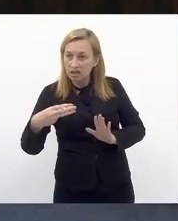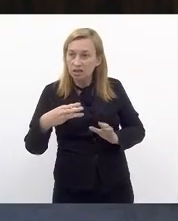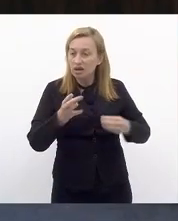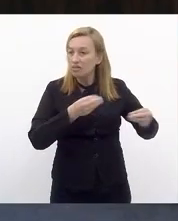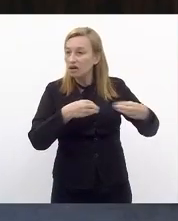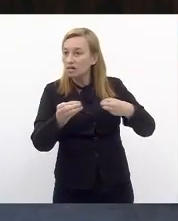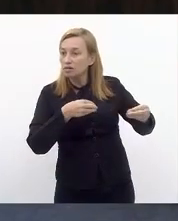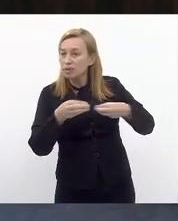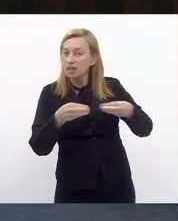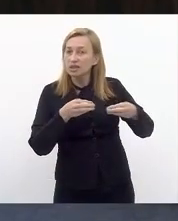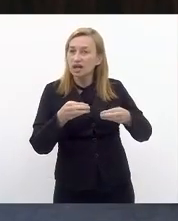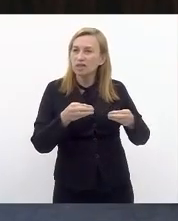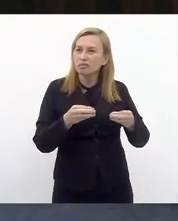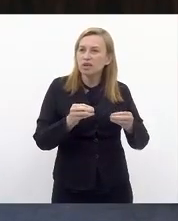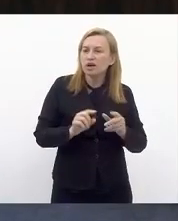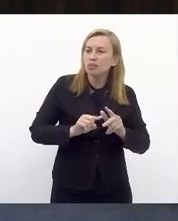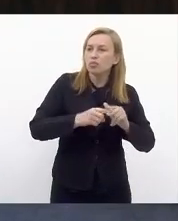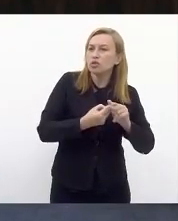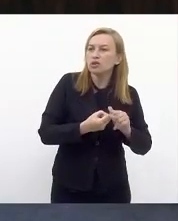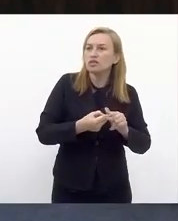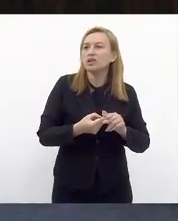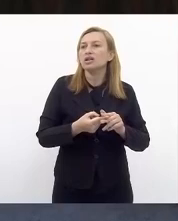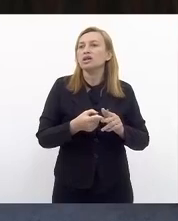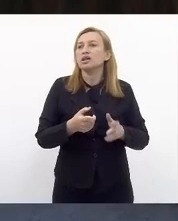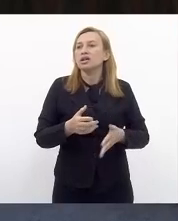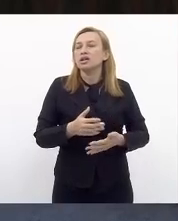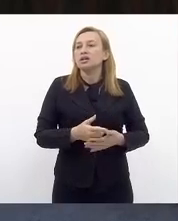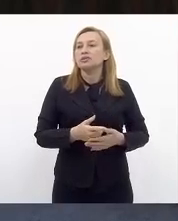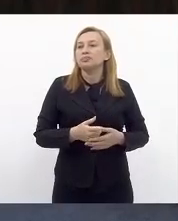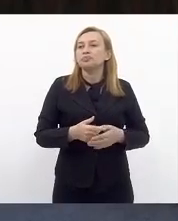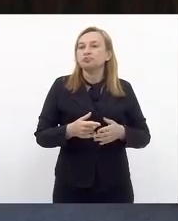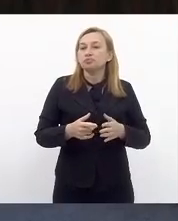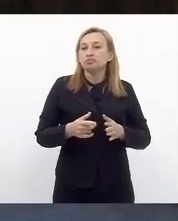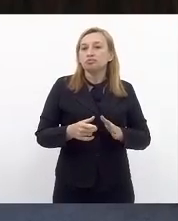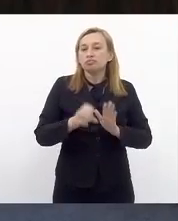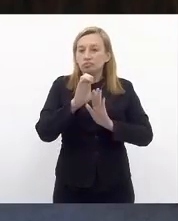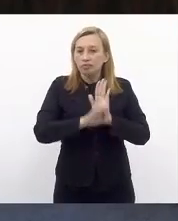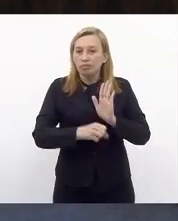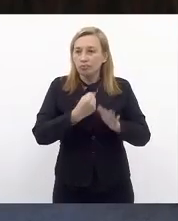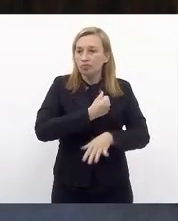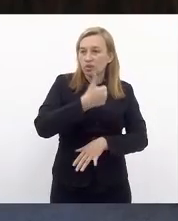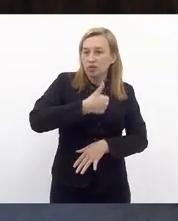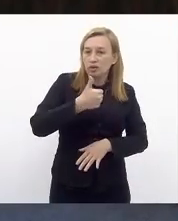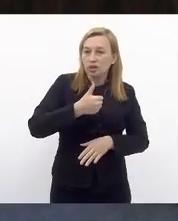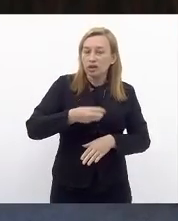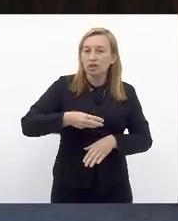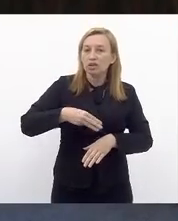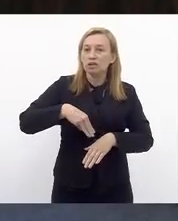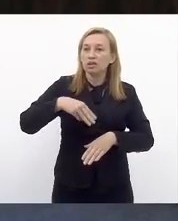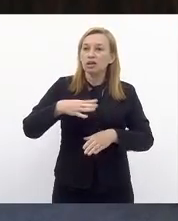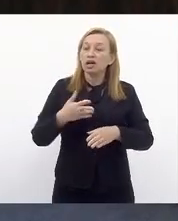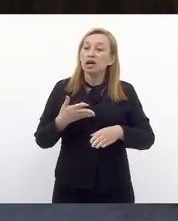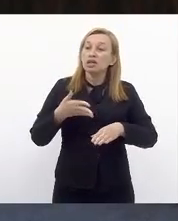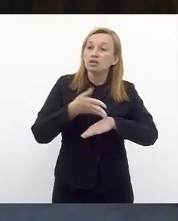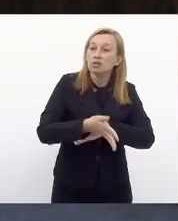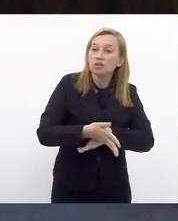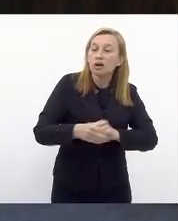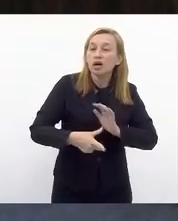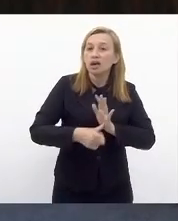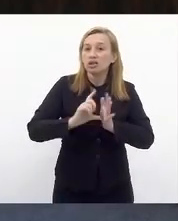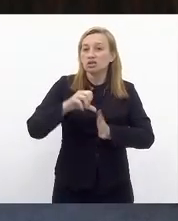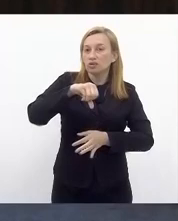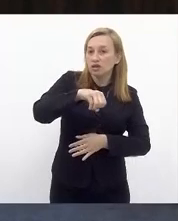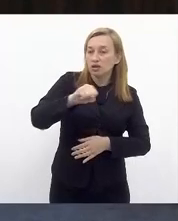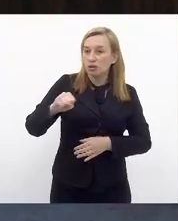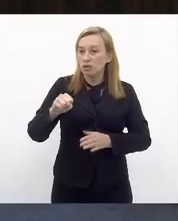a flexibilidade para mexer nisso e ressalvar como eram na emenda número um que entrou antes de 98 Porque é